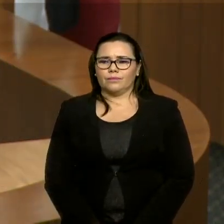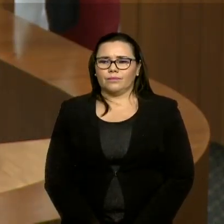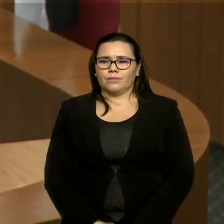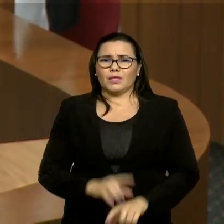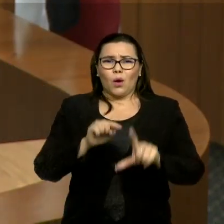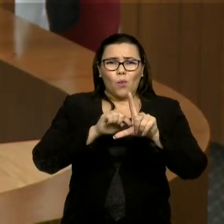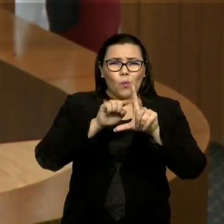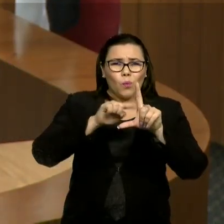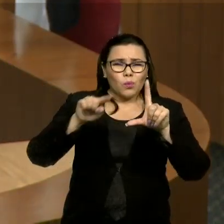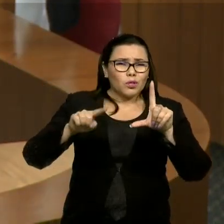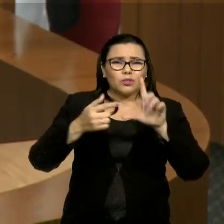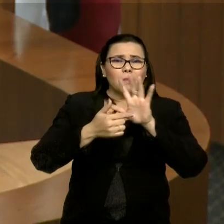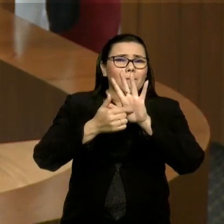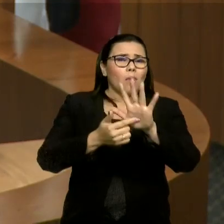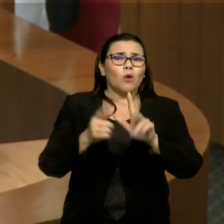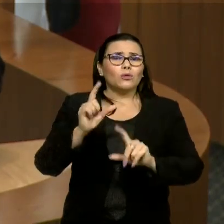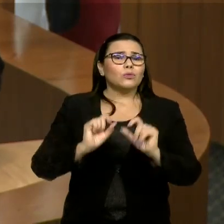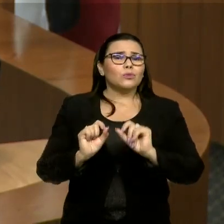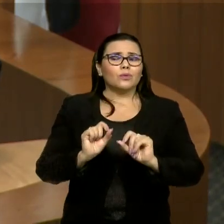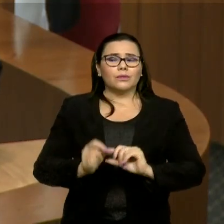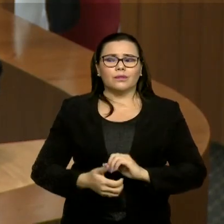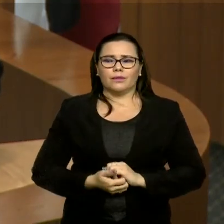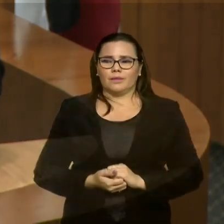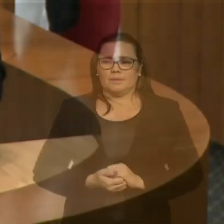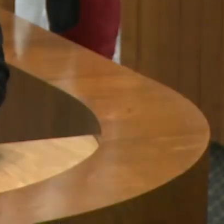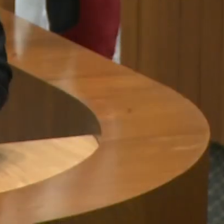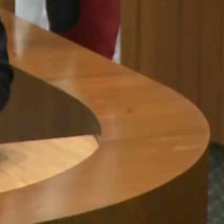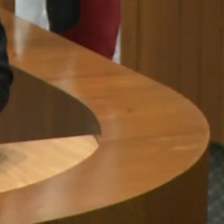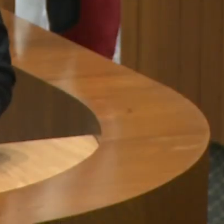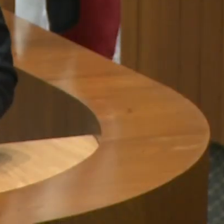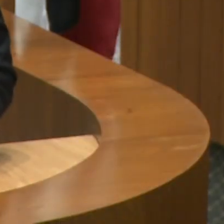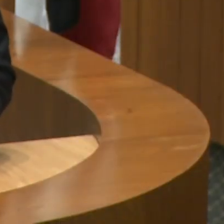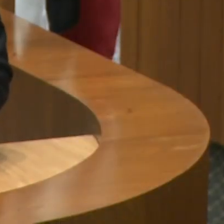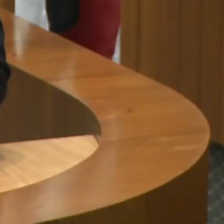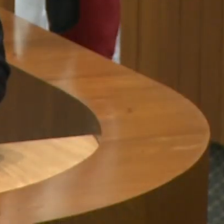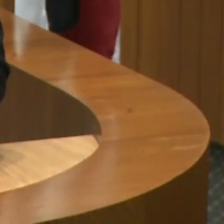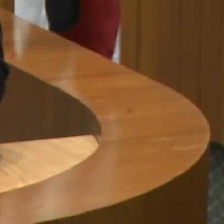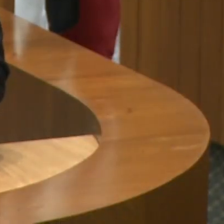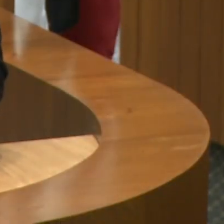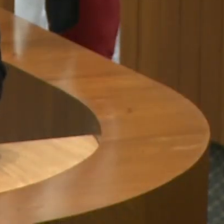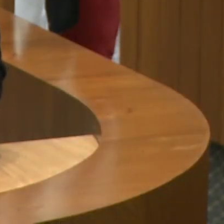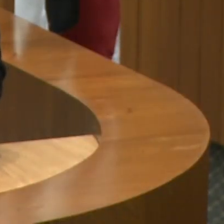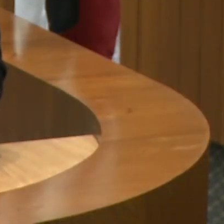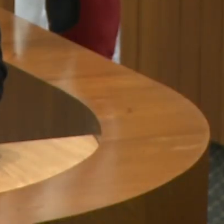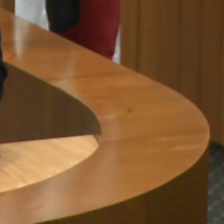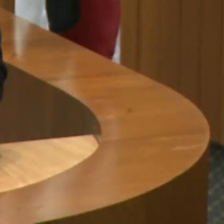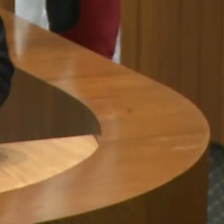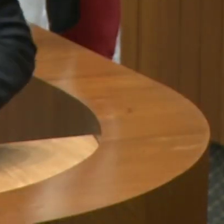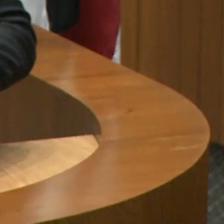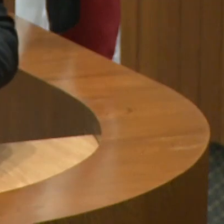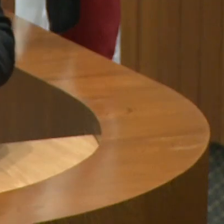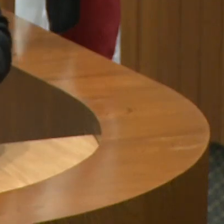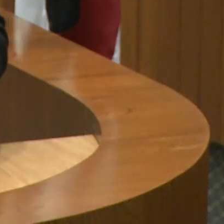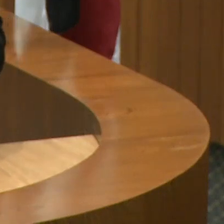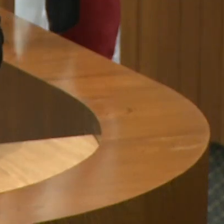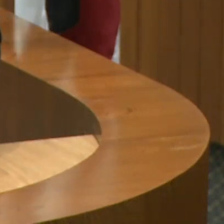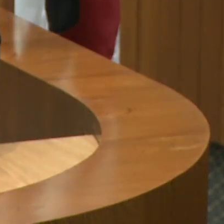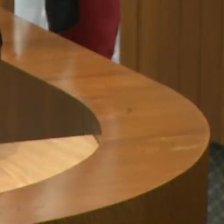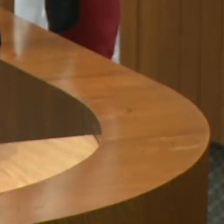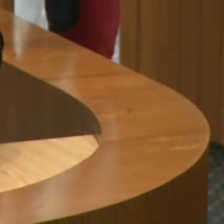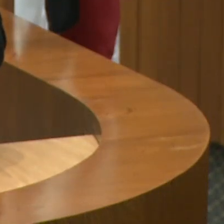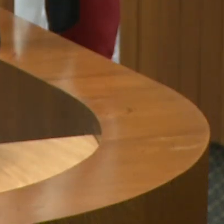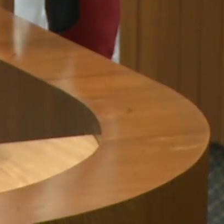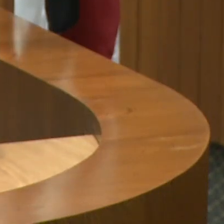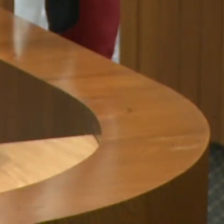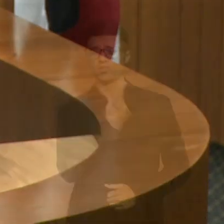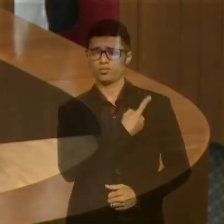E que nós precisamos trazer esse debate para a Assembleia, para que a gente possa